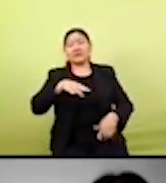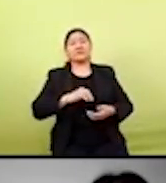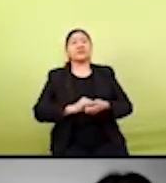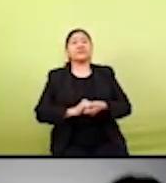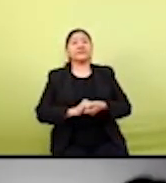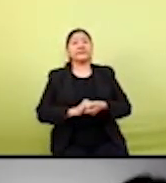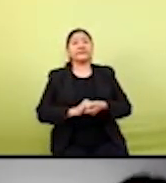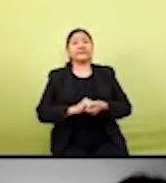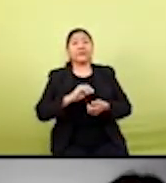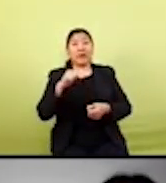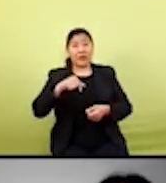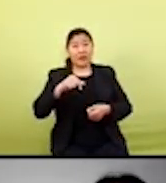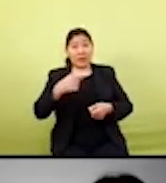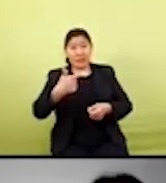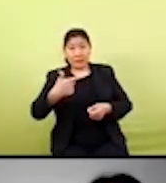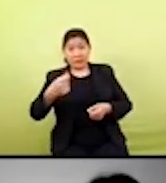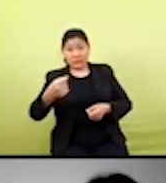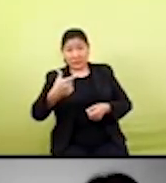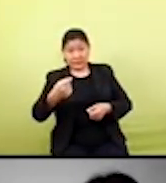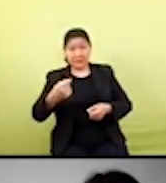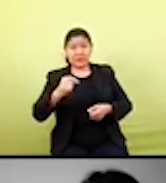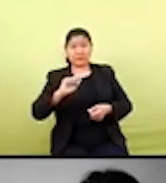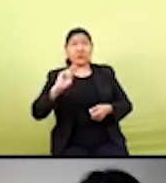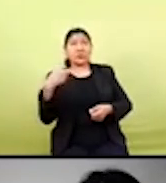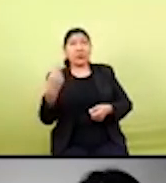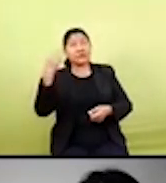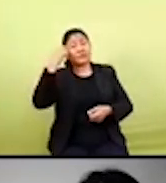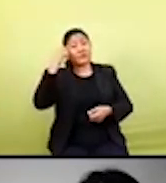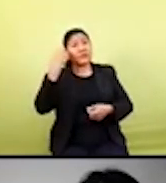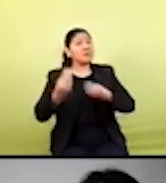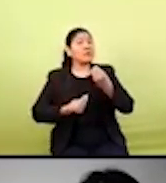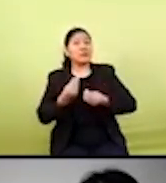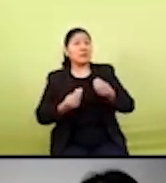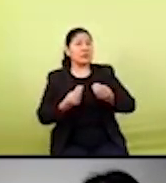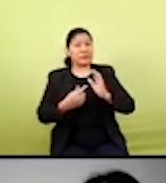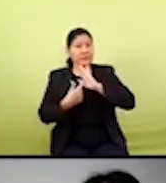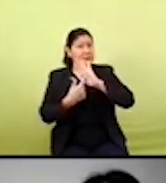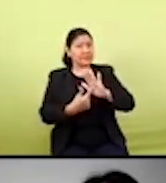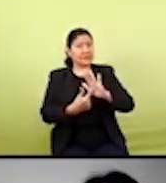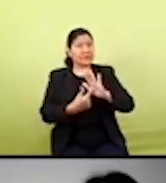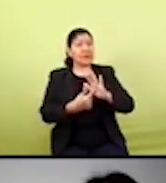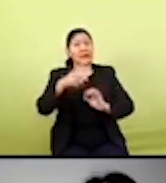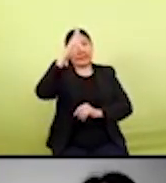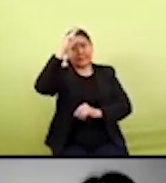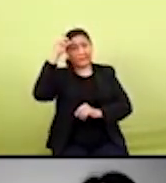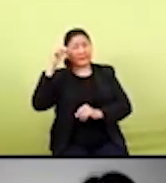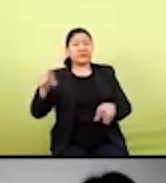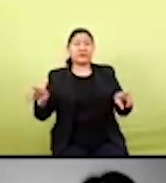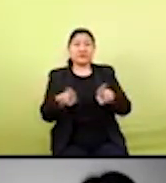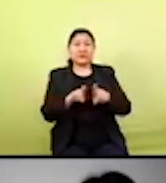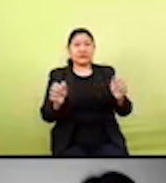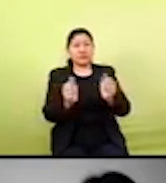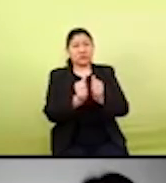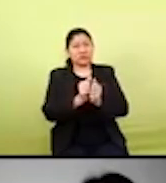E esse ano não foi diferente, né, nós pensamos, né, a CEMED e SEMU, né, num novo olhar aí